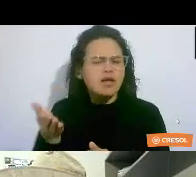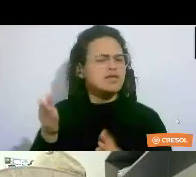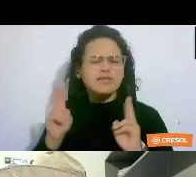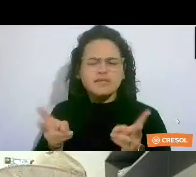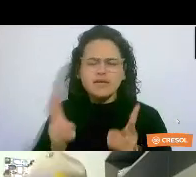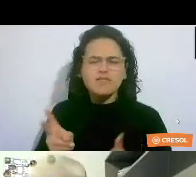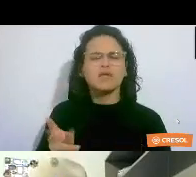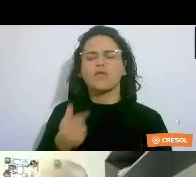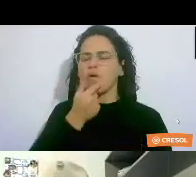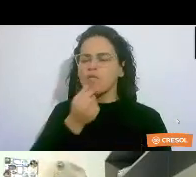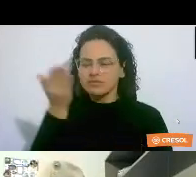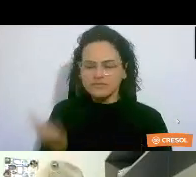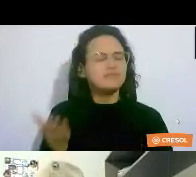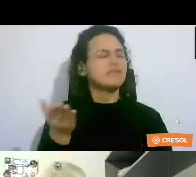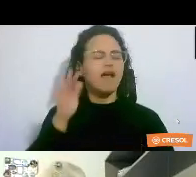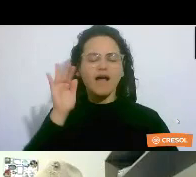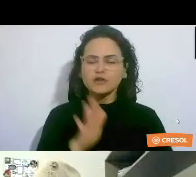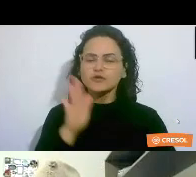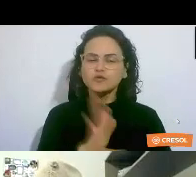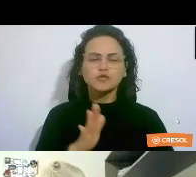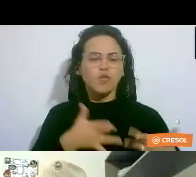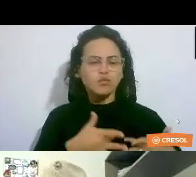doação para a Fundação Rotária.